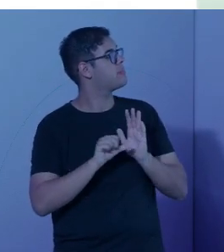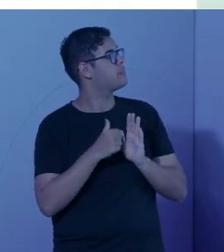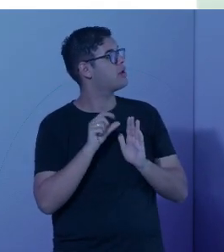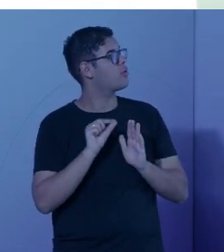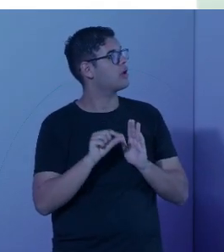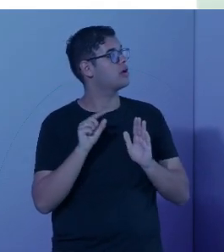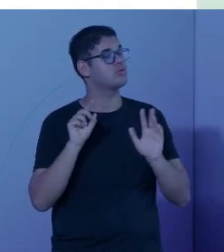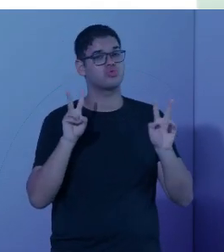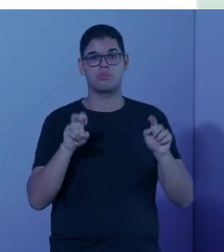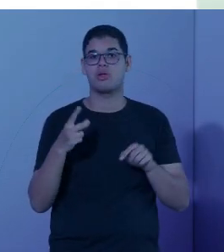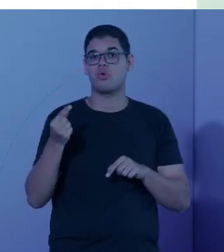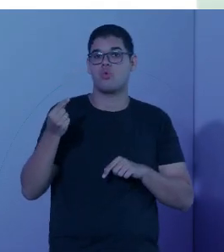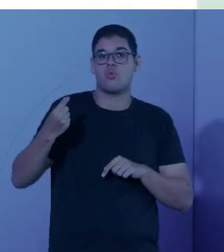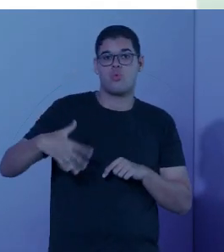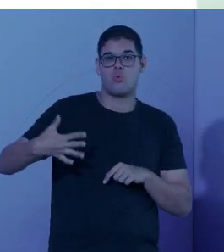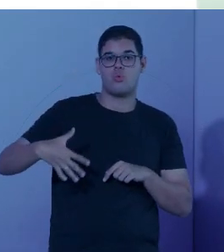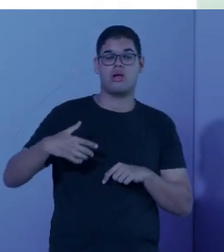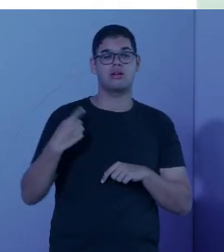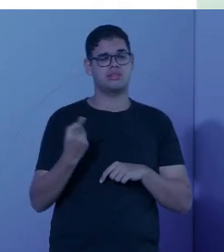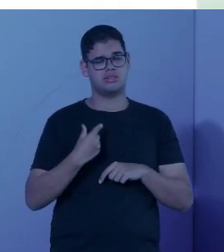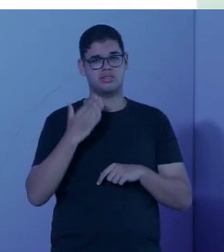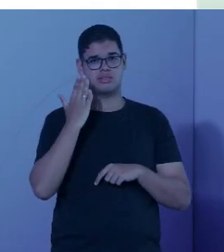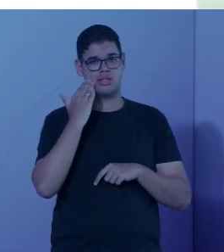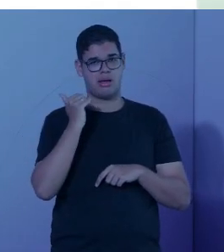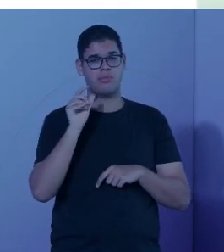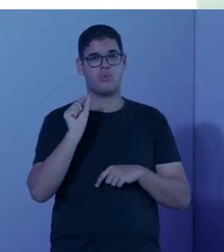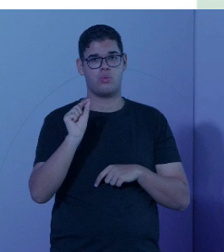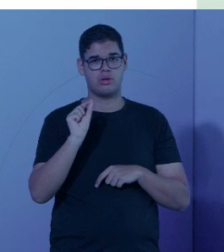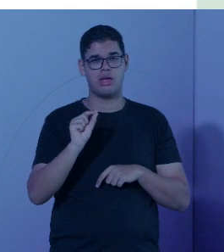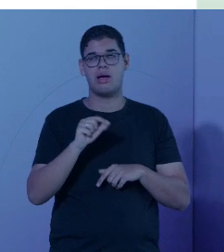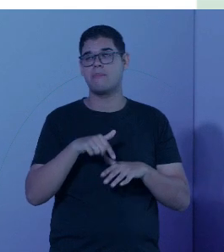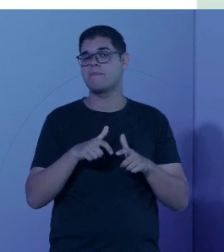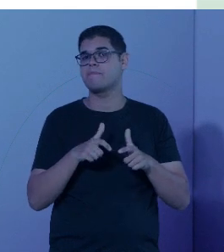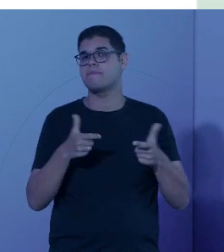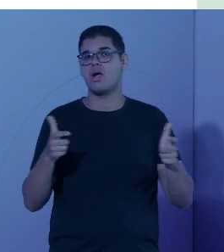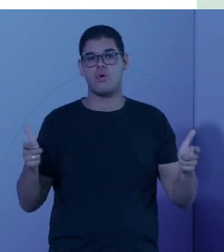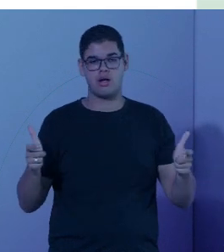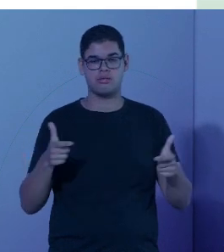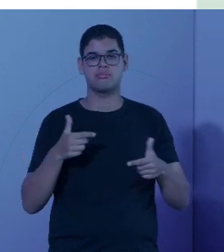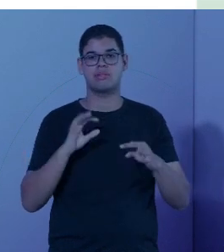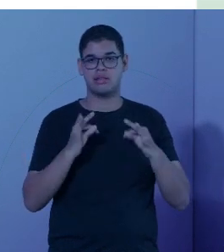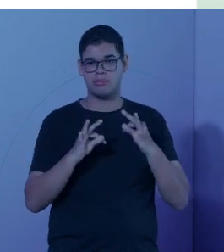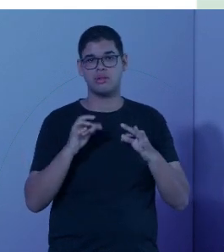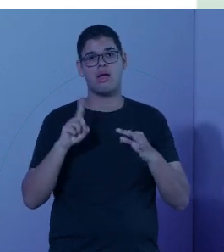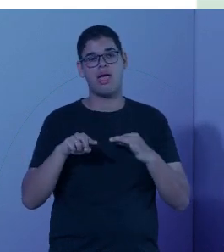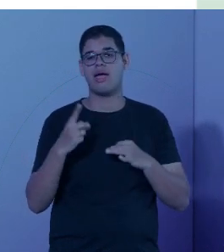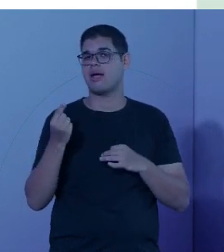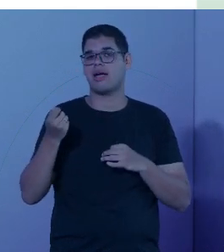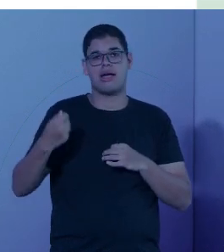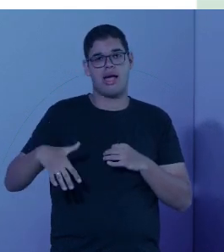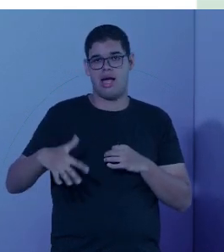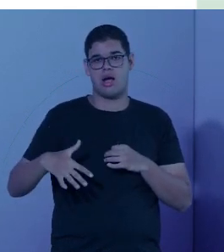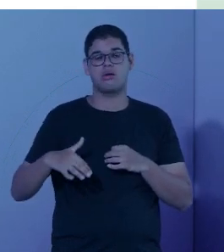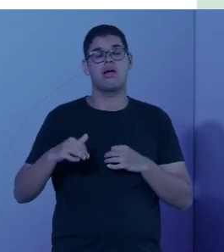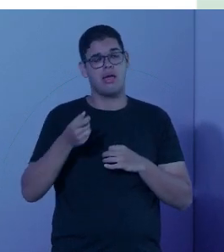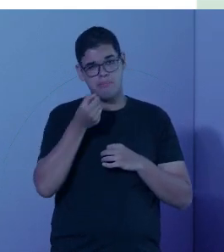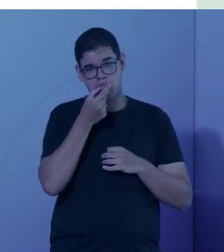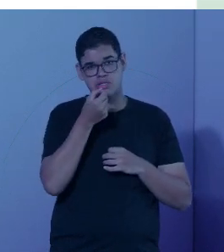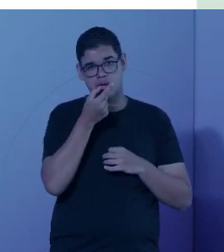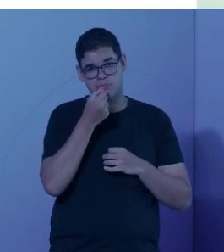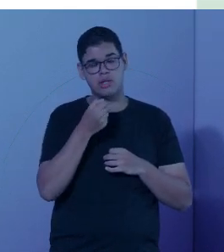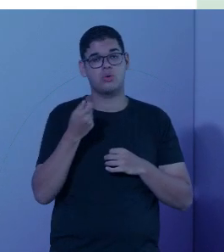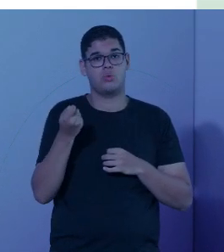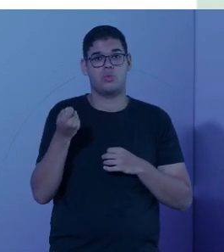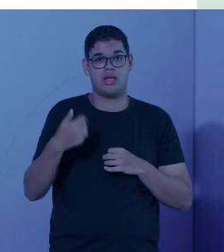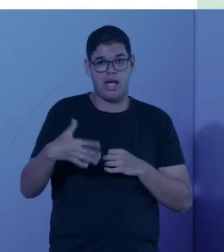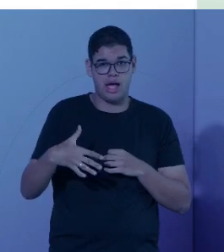custo. Né. A gente sabe que a maioria dos tratamentos para doença rara, eles têm um custo elevado, são medicamentos inovadores que exigem investimento